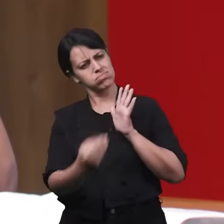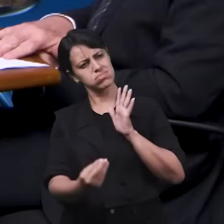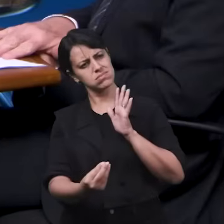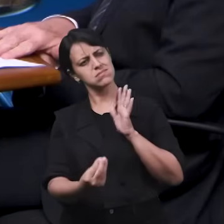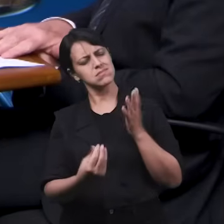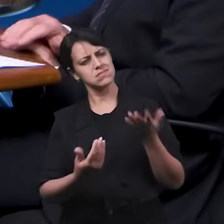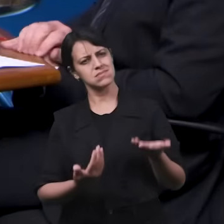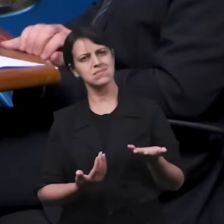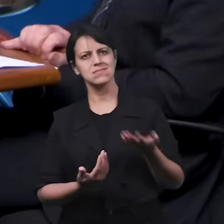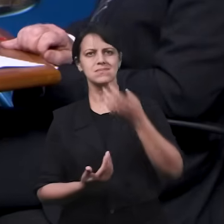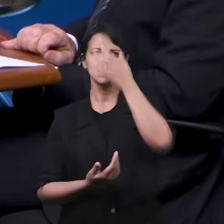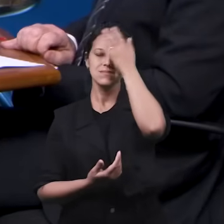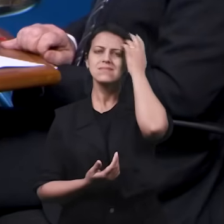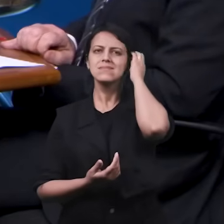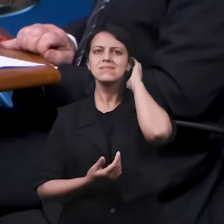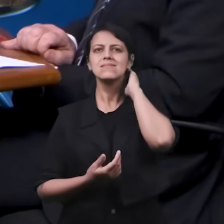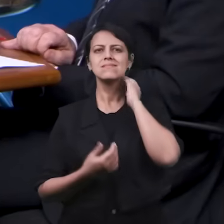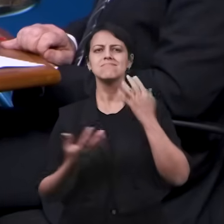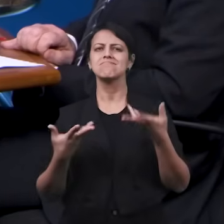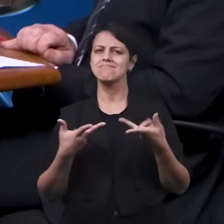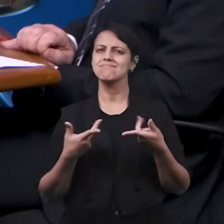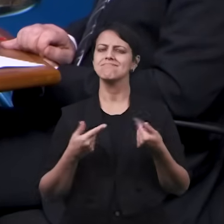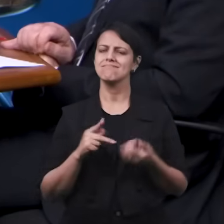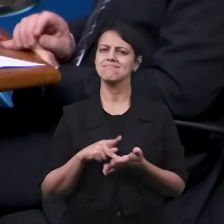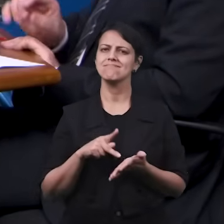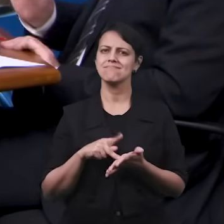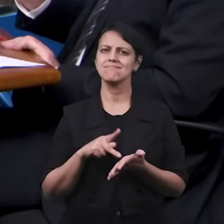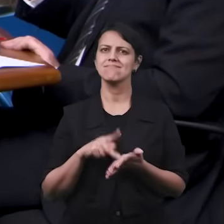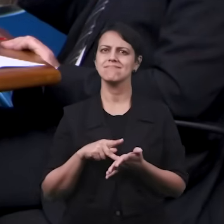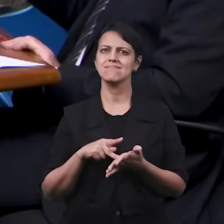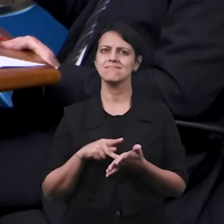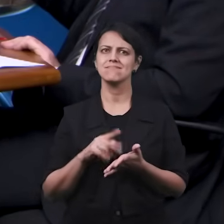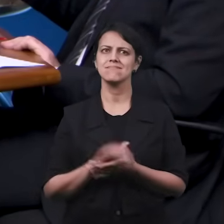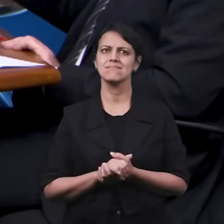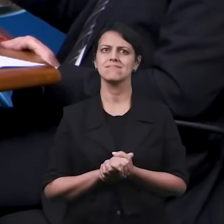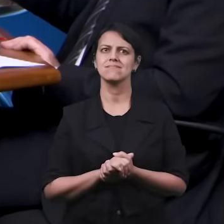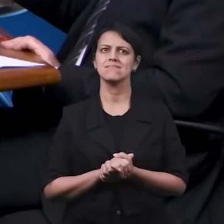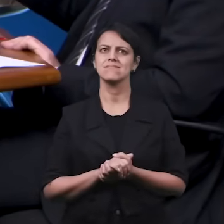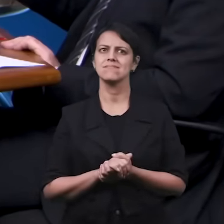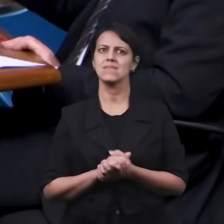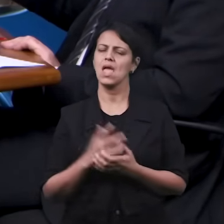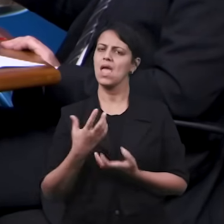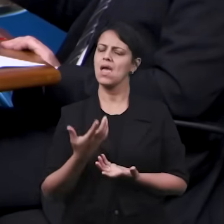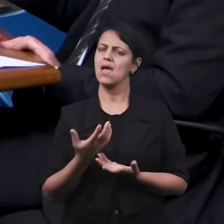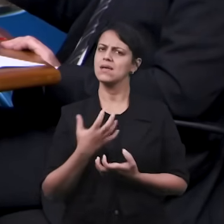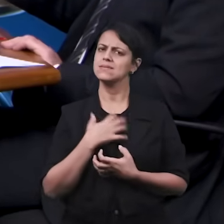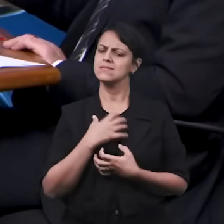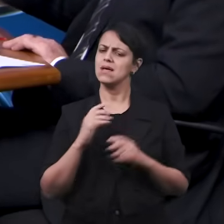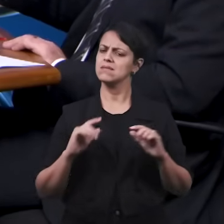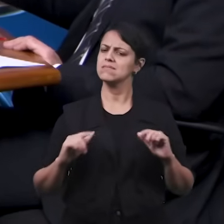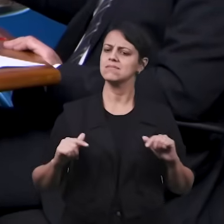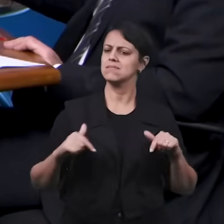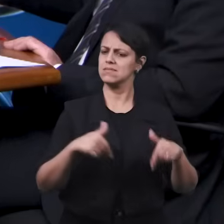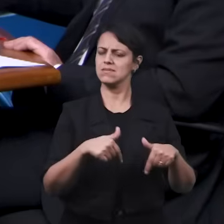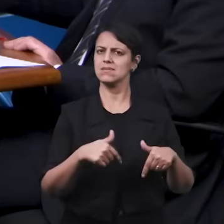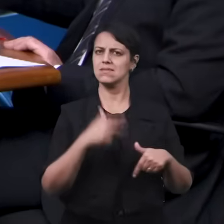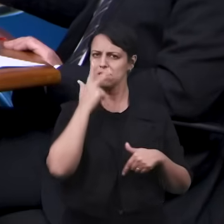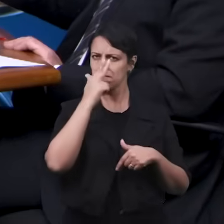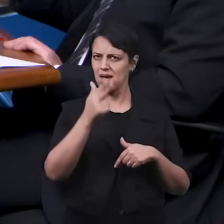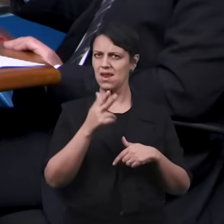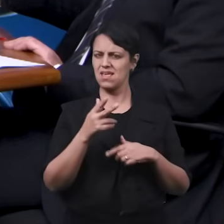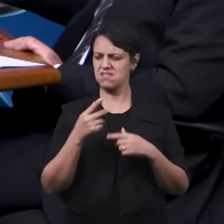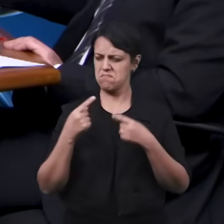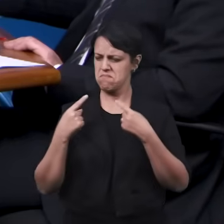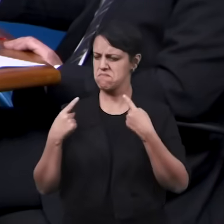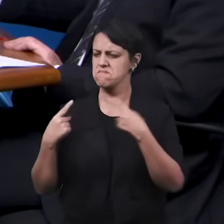achegando. Que maravilha um aspecto desse, né? É uma atitude sem reclamar,